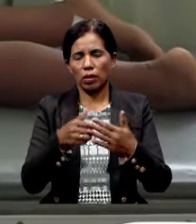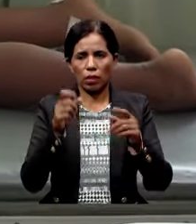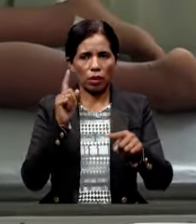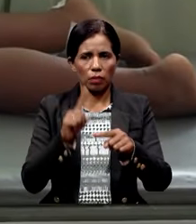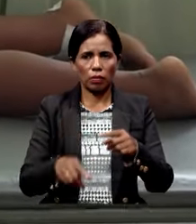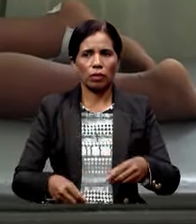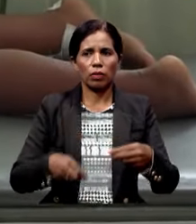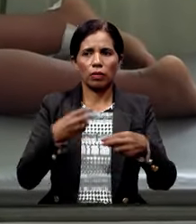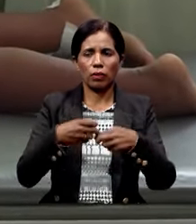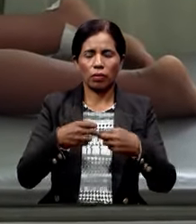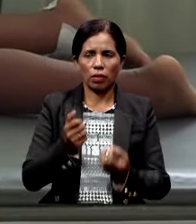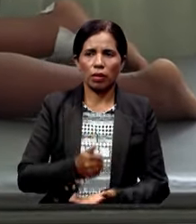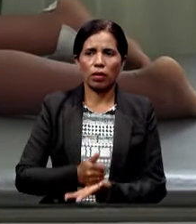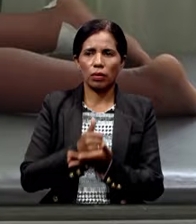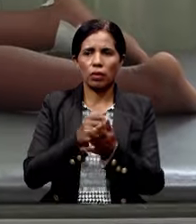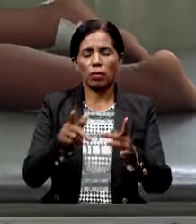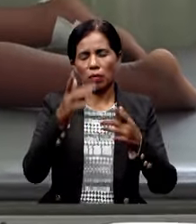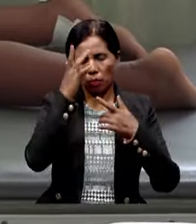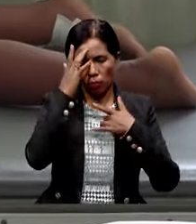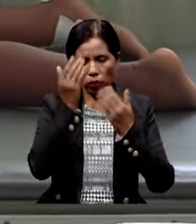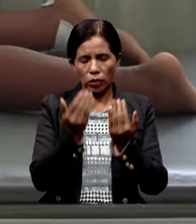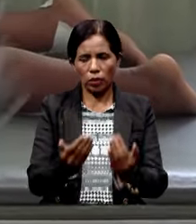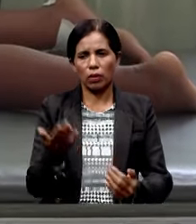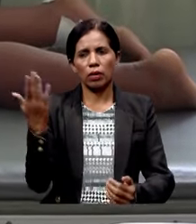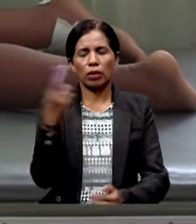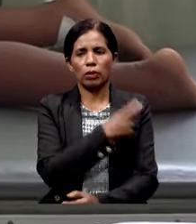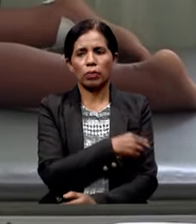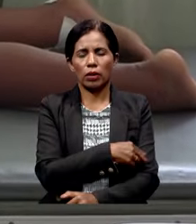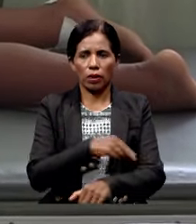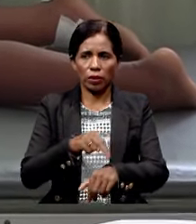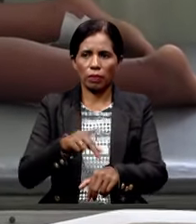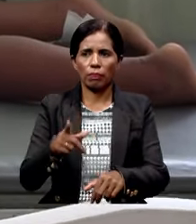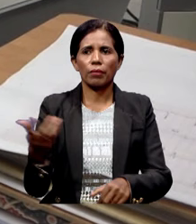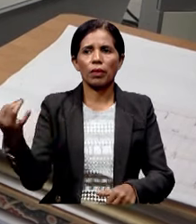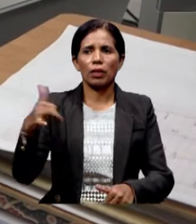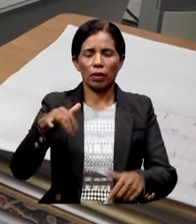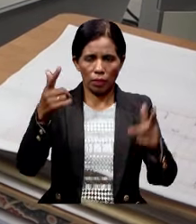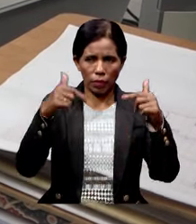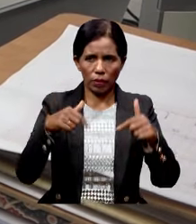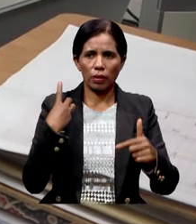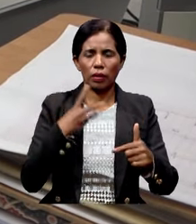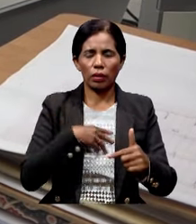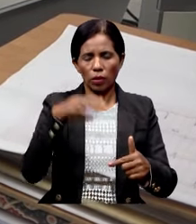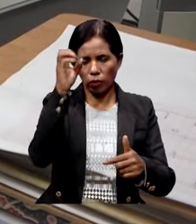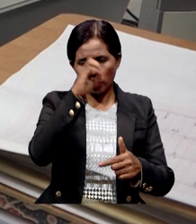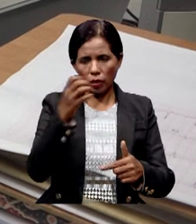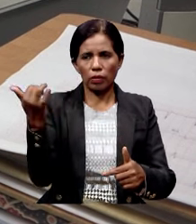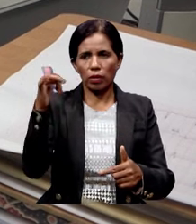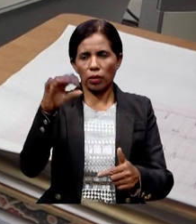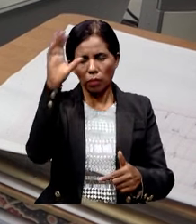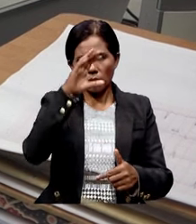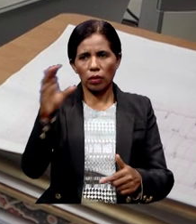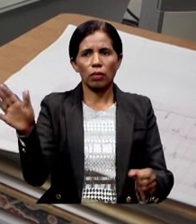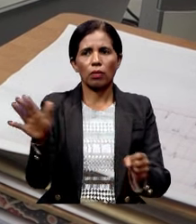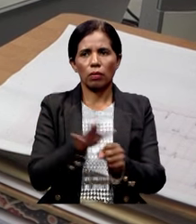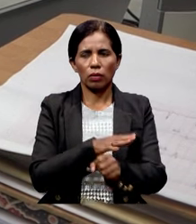bele prejudica atendimento bae ma moras grave e hospital nacional. Se sira mai ne ito observa sira ne ocupa te fatin ba